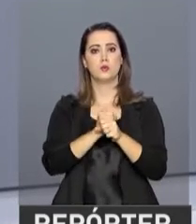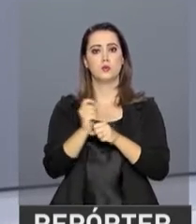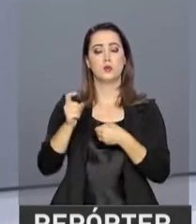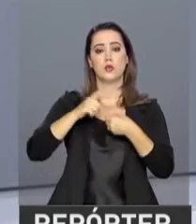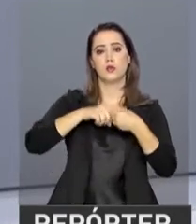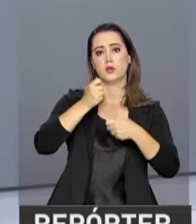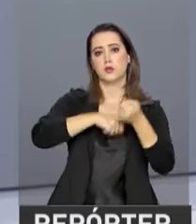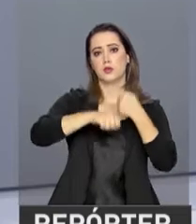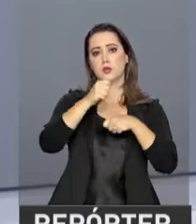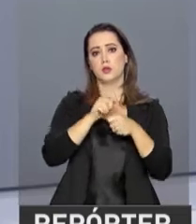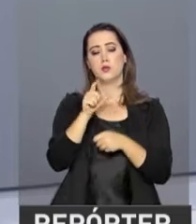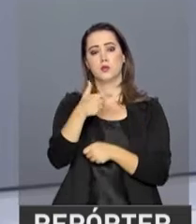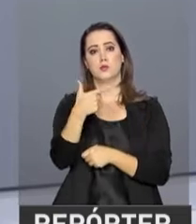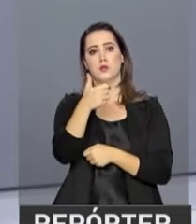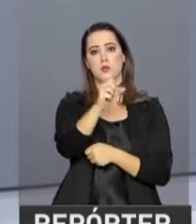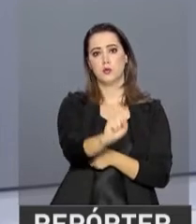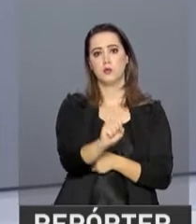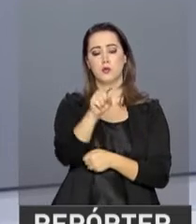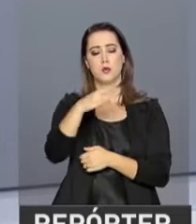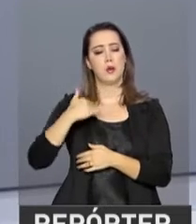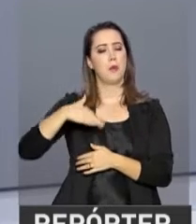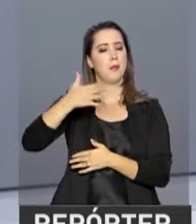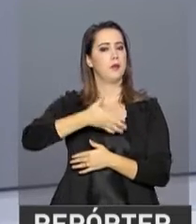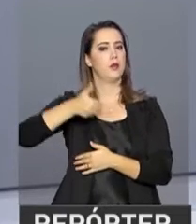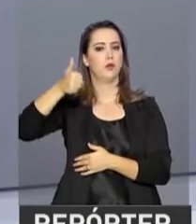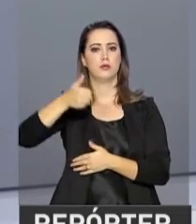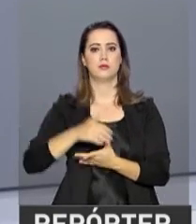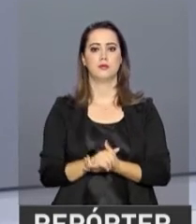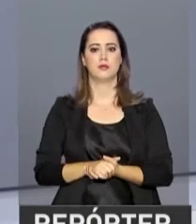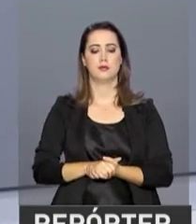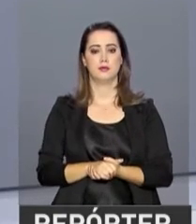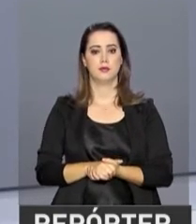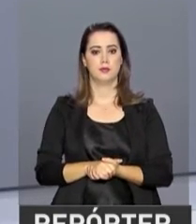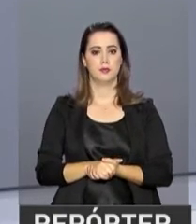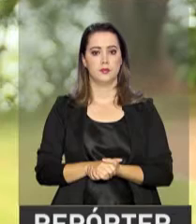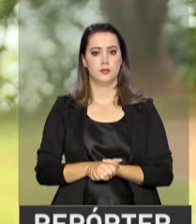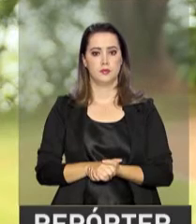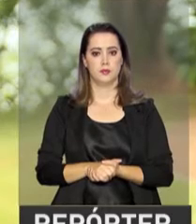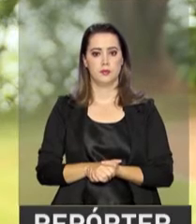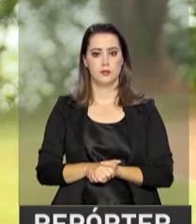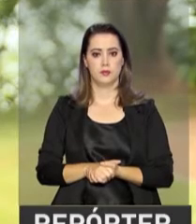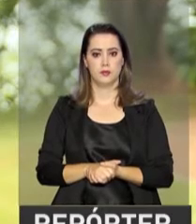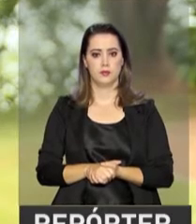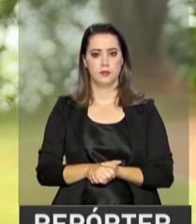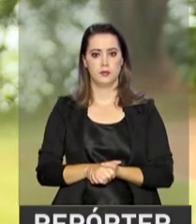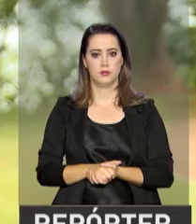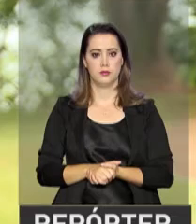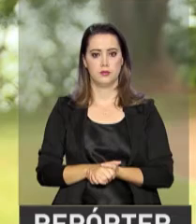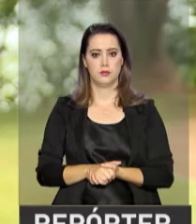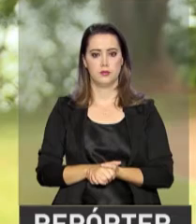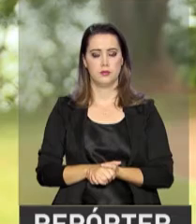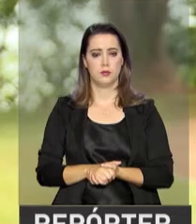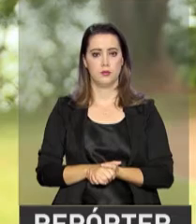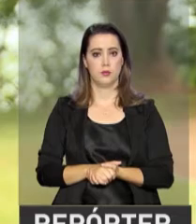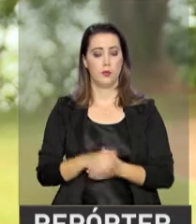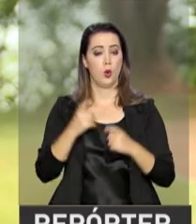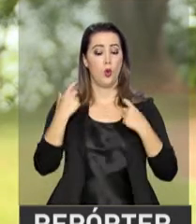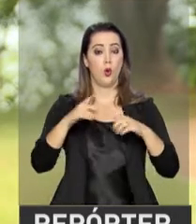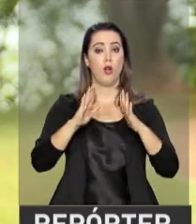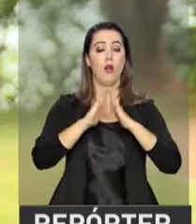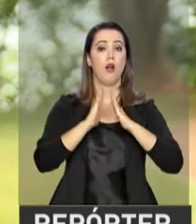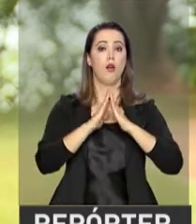recuperação da economia e que 2018 será ainda melhor lá é o que nos mantém